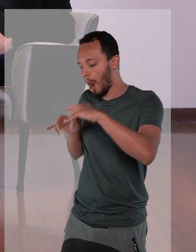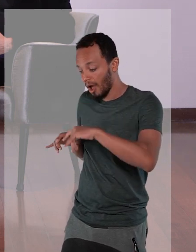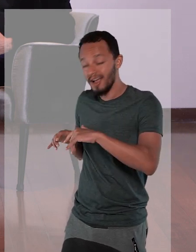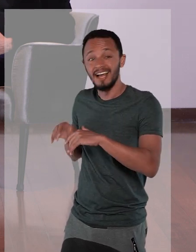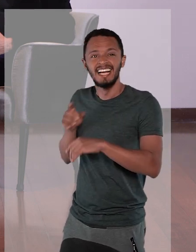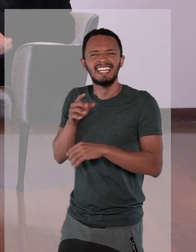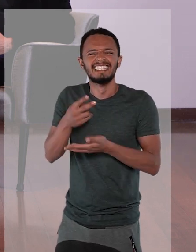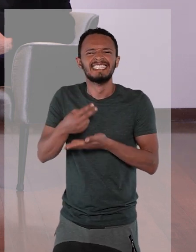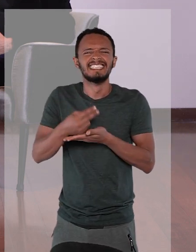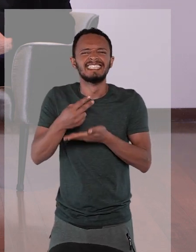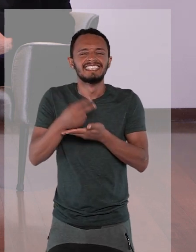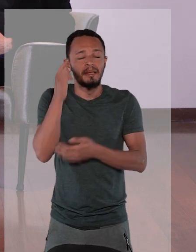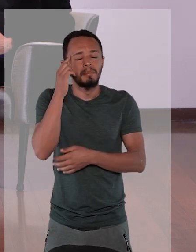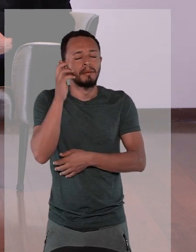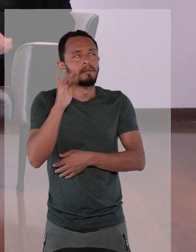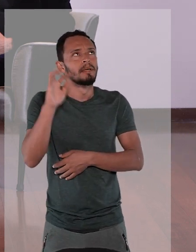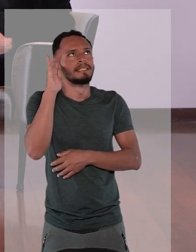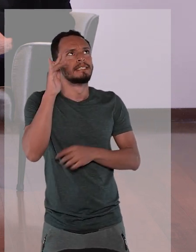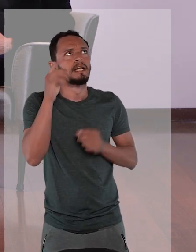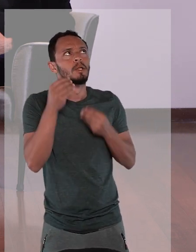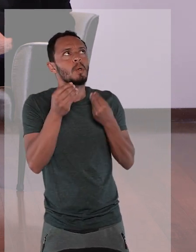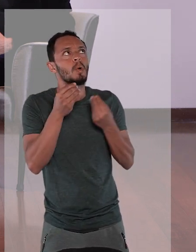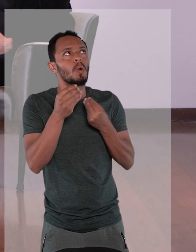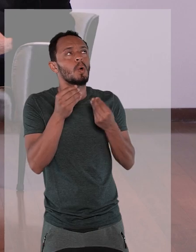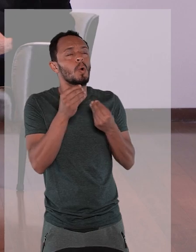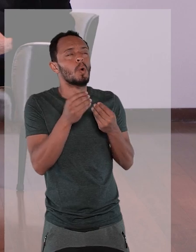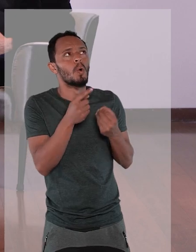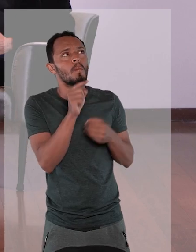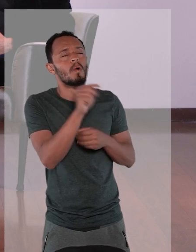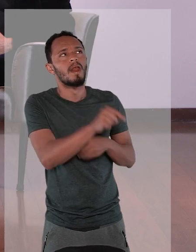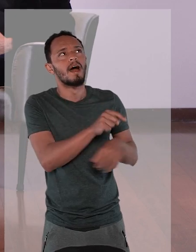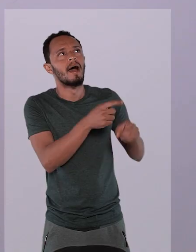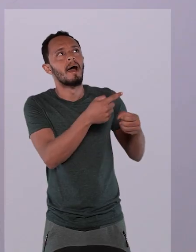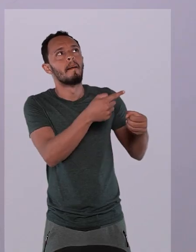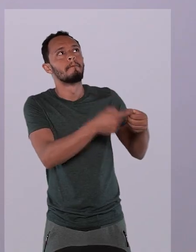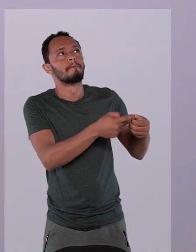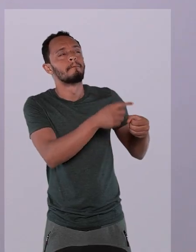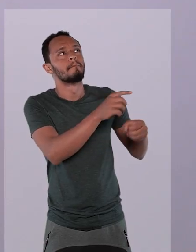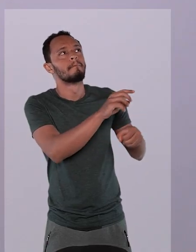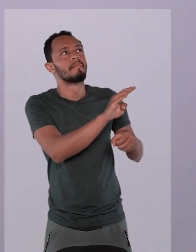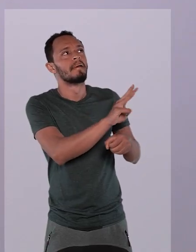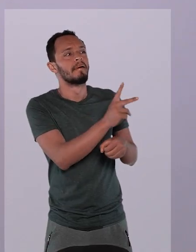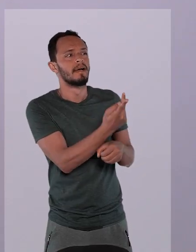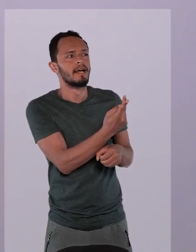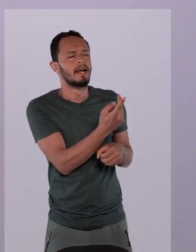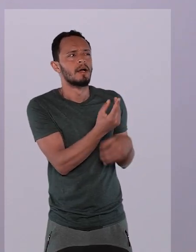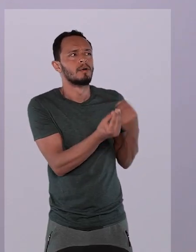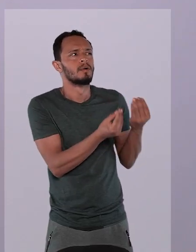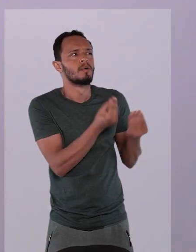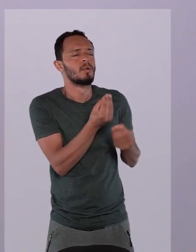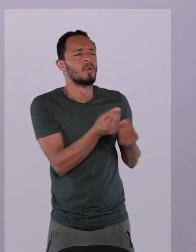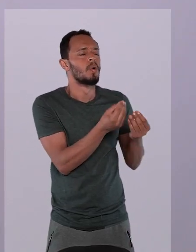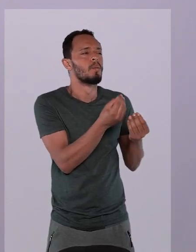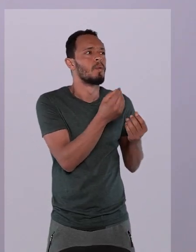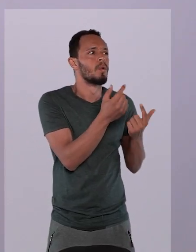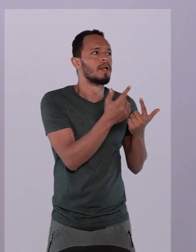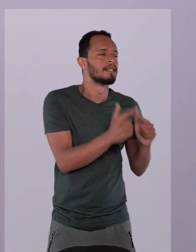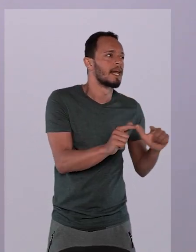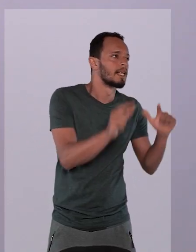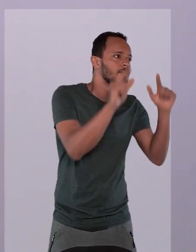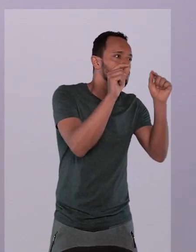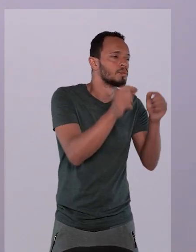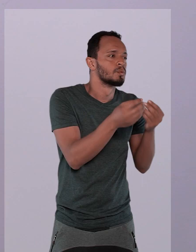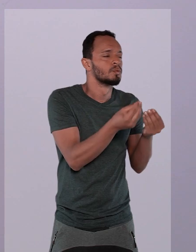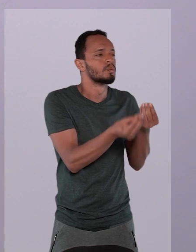interesse intelectual, né, enorme, né, desde a arte, da literatura, os grandes mineiros, né, todos eles, né, desde